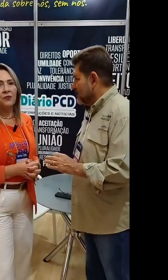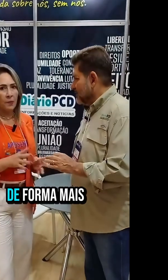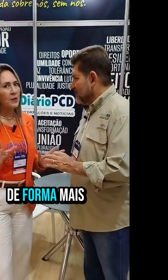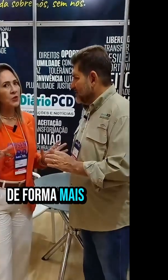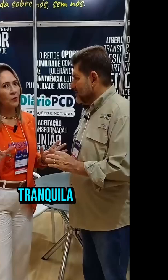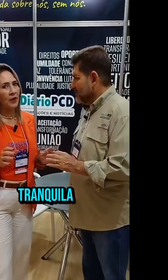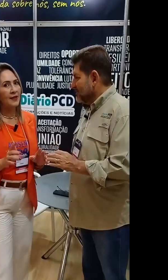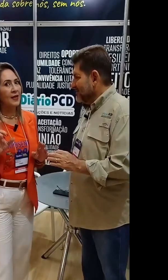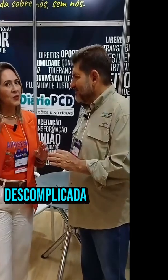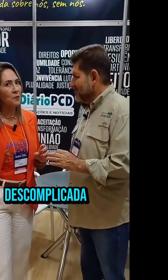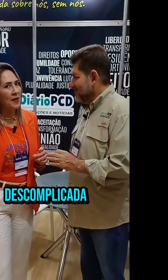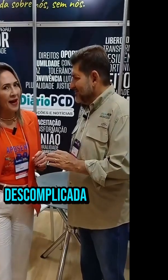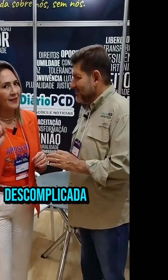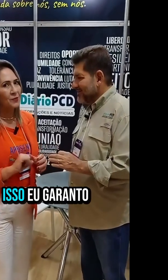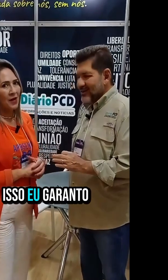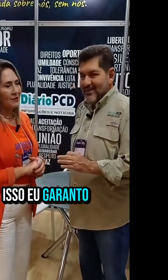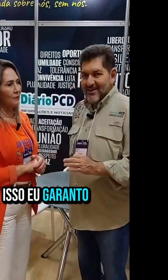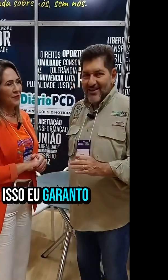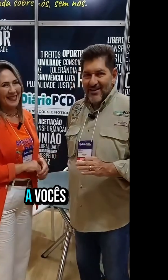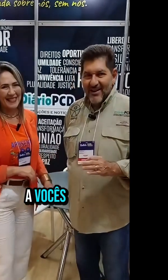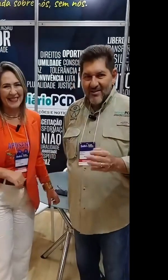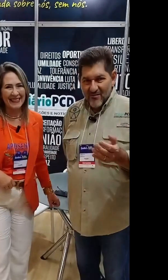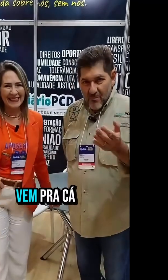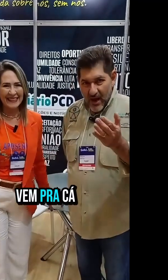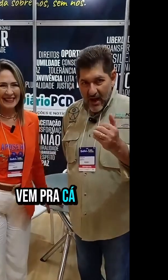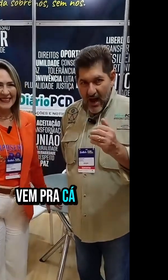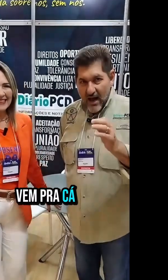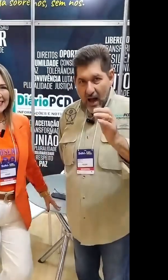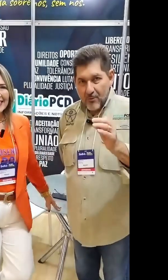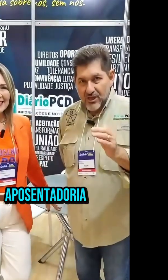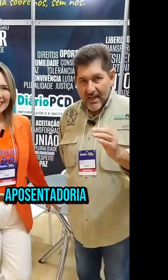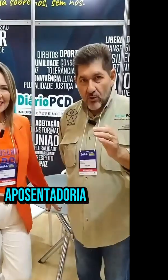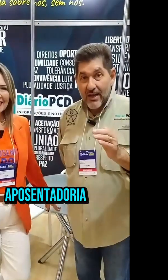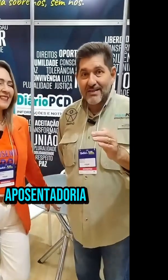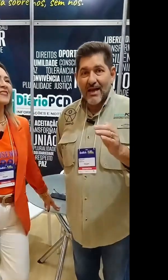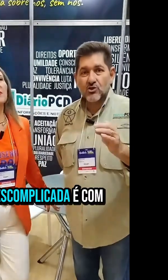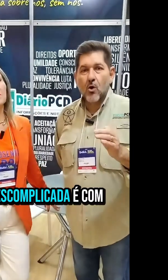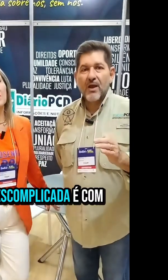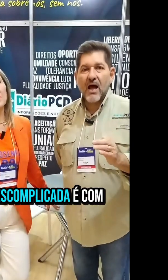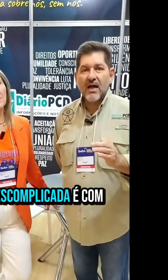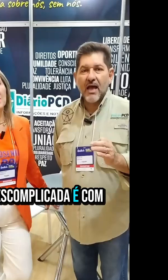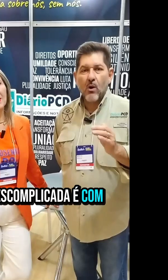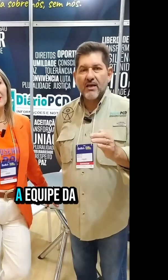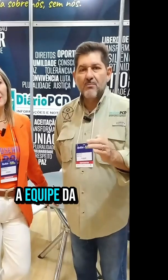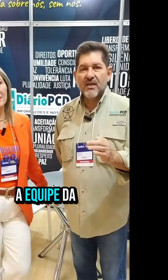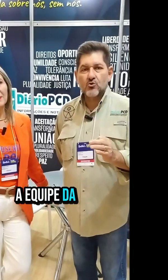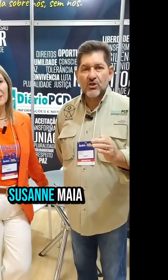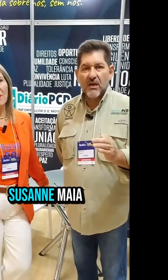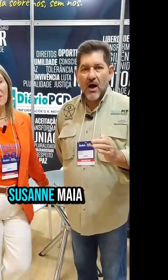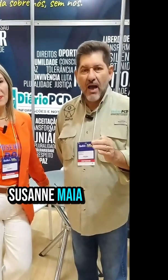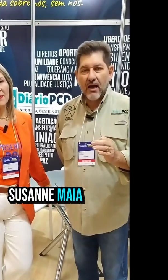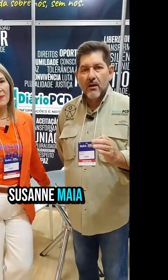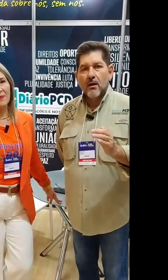tranquila. De forma mais tranquila, descomplicada, isso eu garanto a vocês. Vem para cá, aposentadoria descomplicada é com a equipe